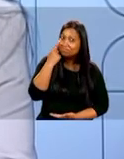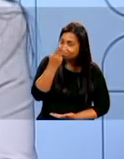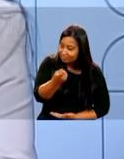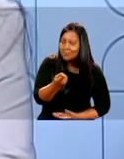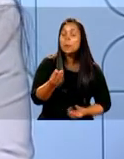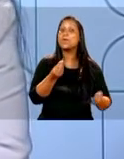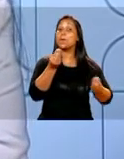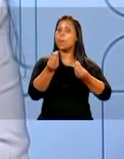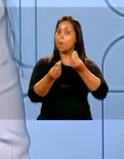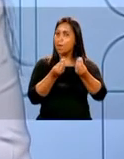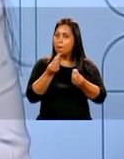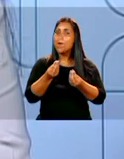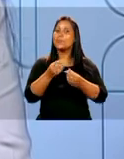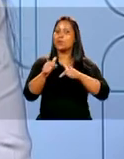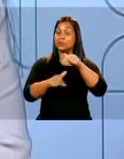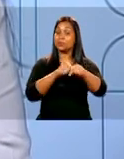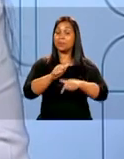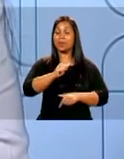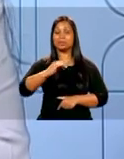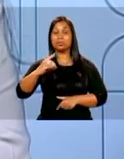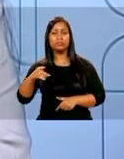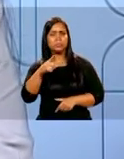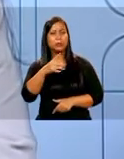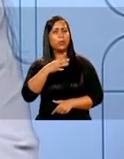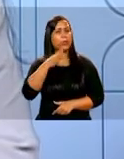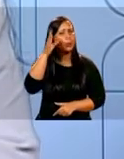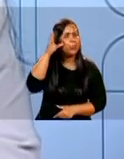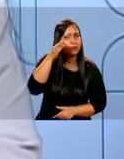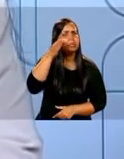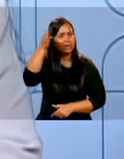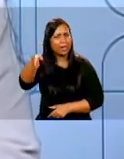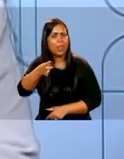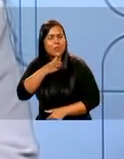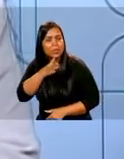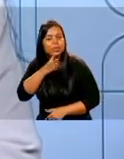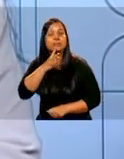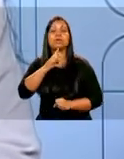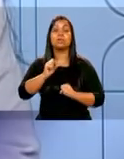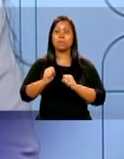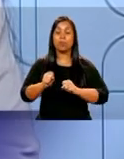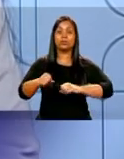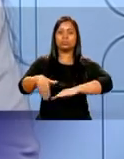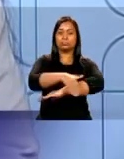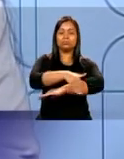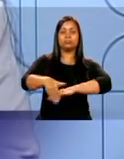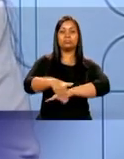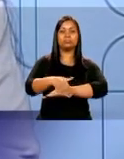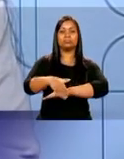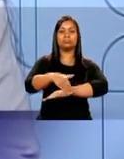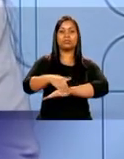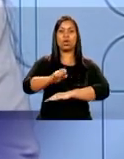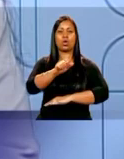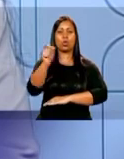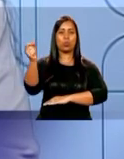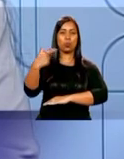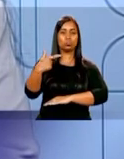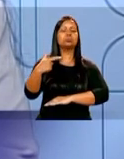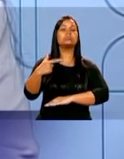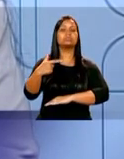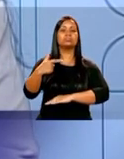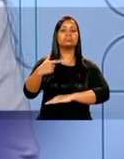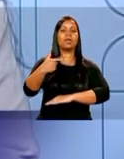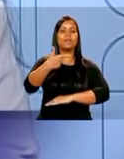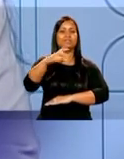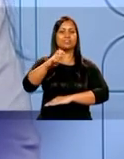Você viu então aí como funciona o trabalho da ACD, e se você ficou curioso e quer até lá conhecer, a ACD fica na Avenida da Luz, 2525,